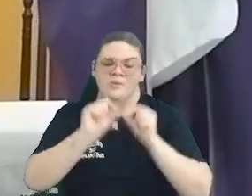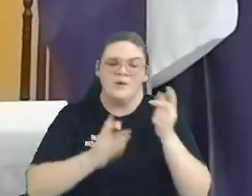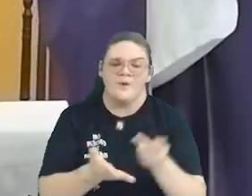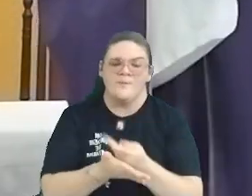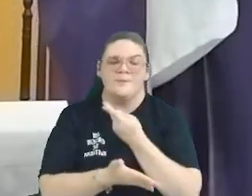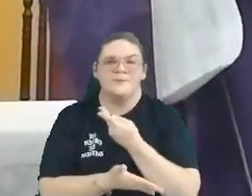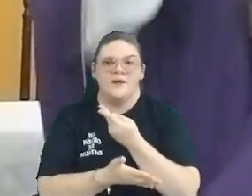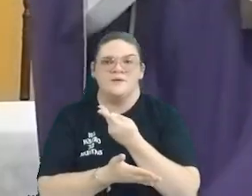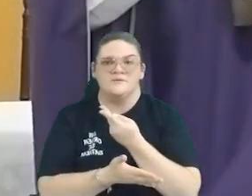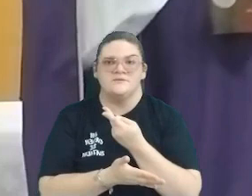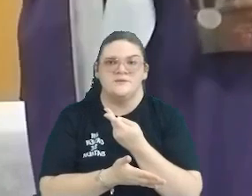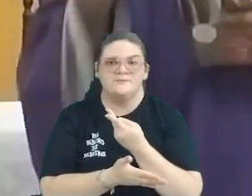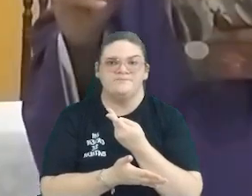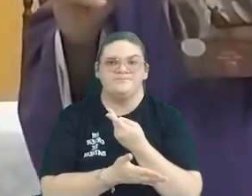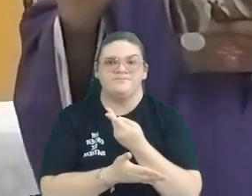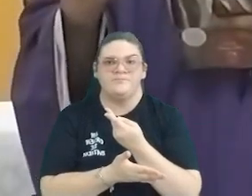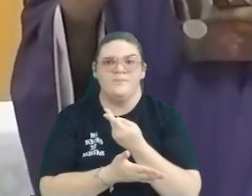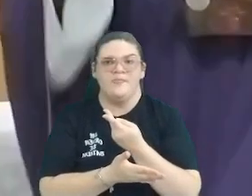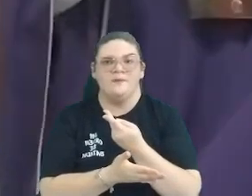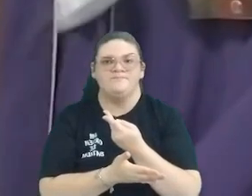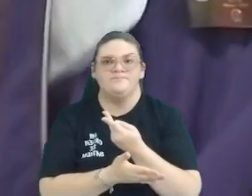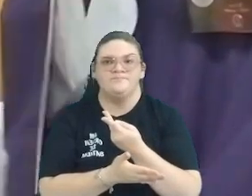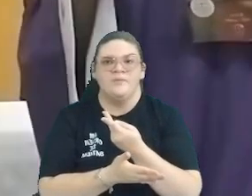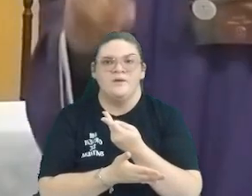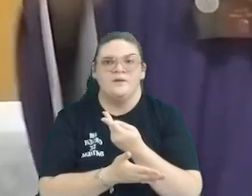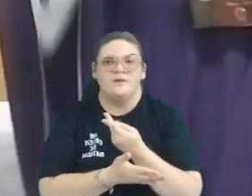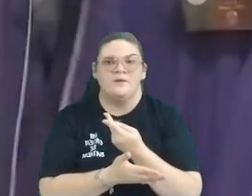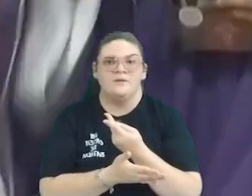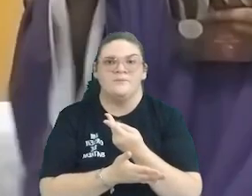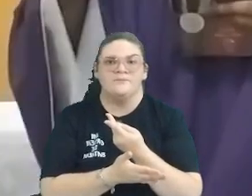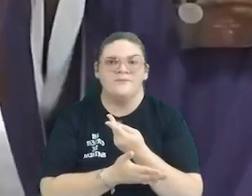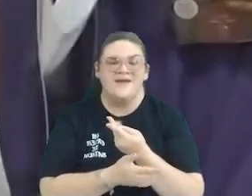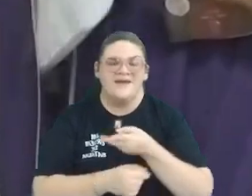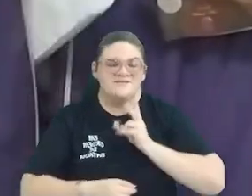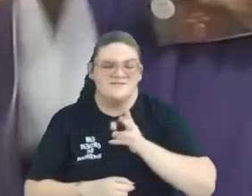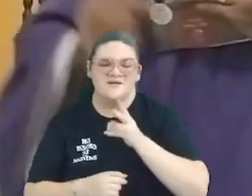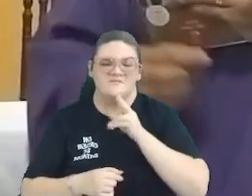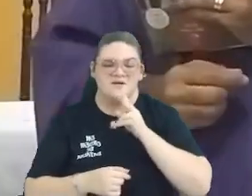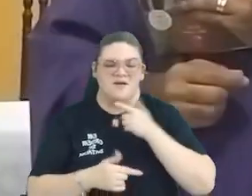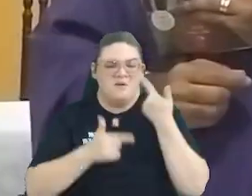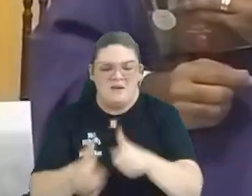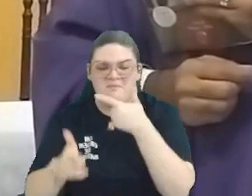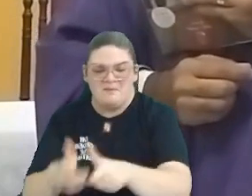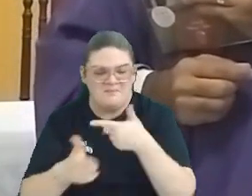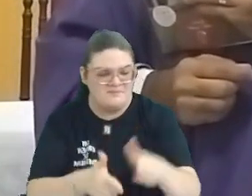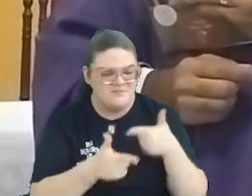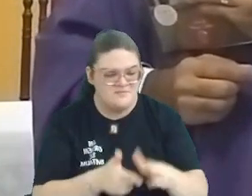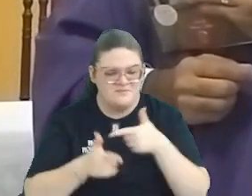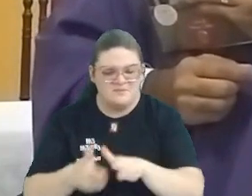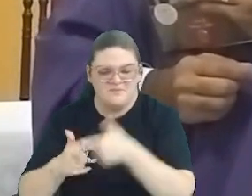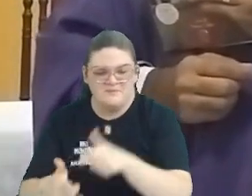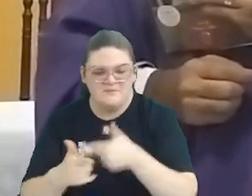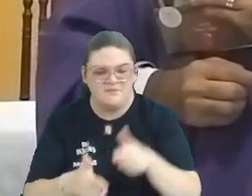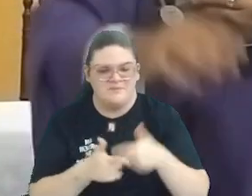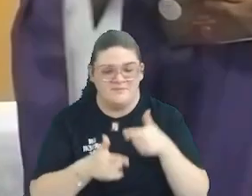de criticar e muito, mas de ajudar pouco ou quase nada. Na hora de devolver o